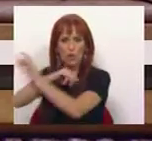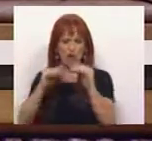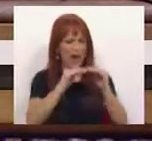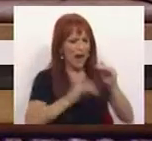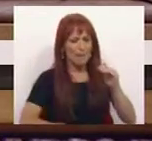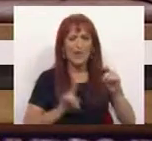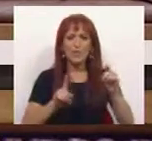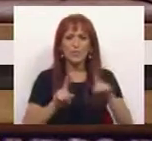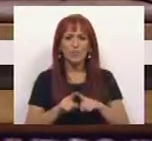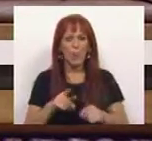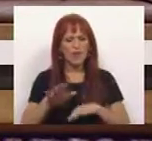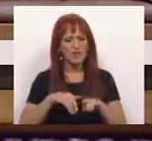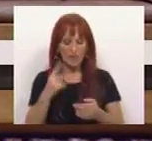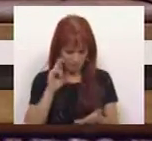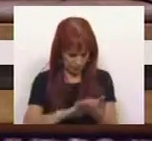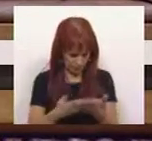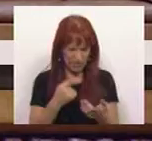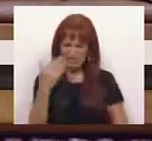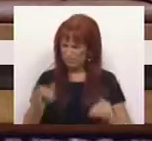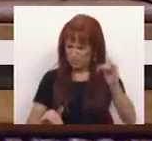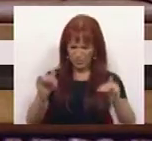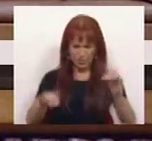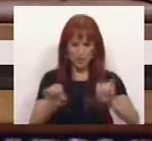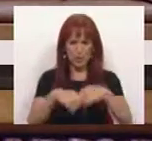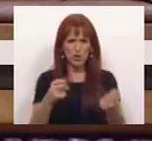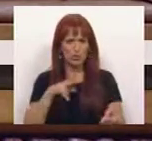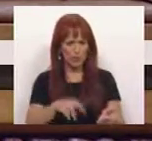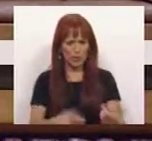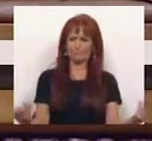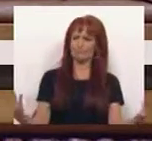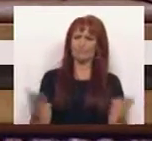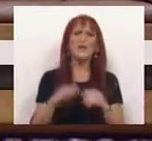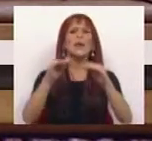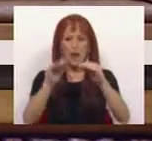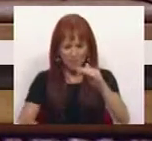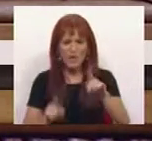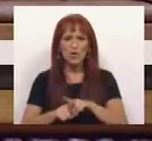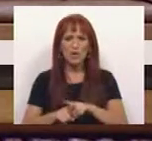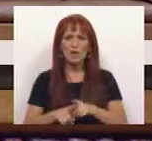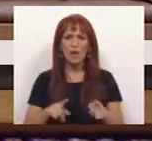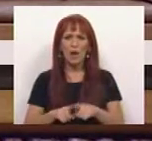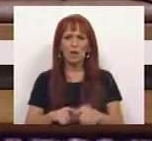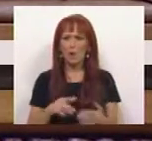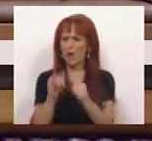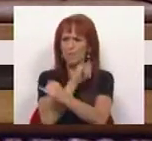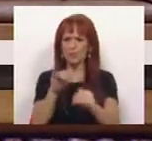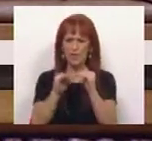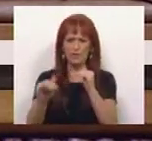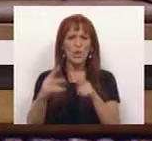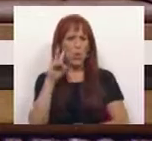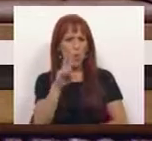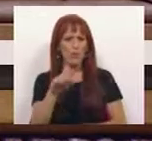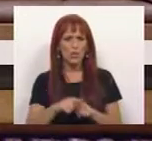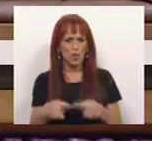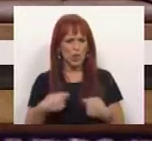é baixo quando fazemos uma leitura das desigualdades sociais no nosso país e é baixo a roçar até a insustentabilidade quando